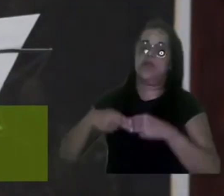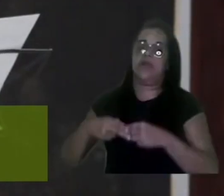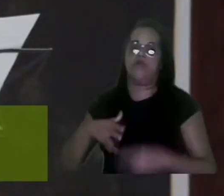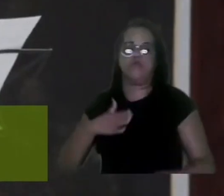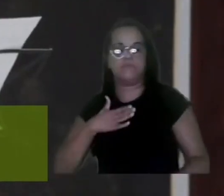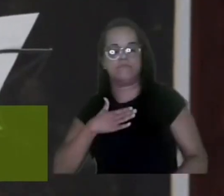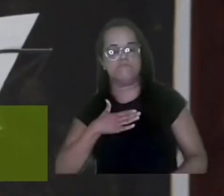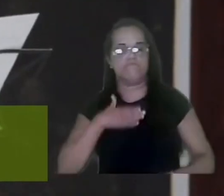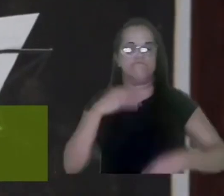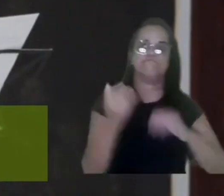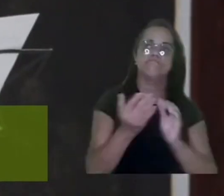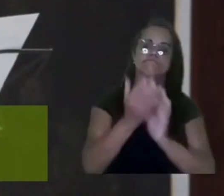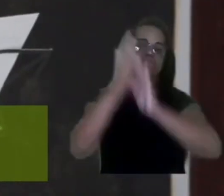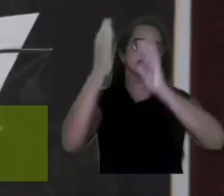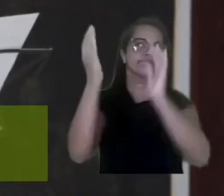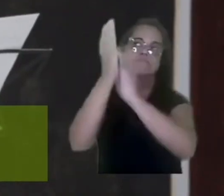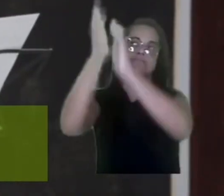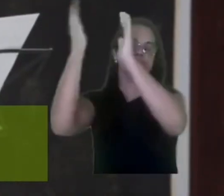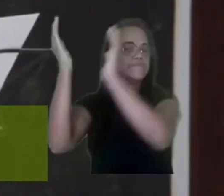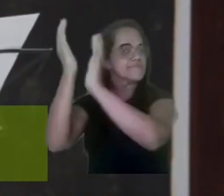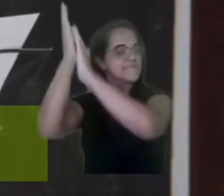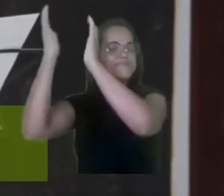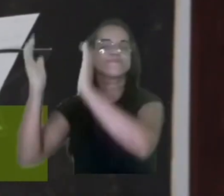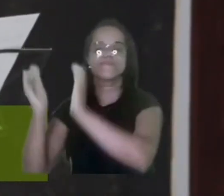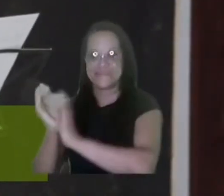minha canção.